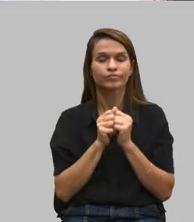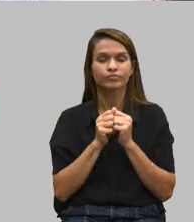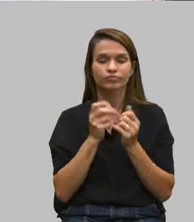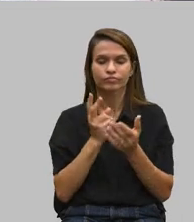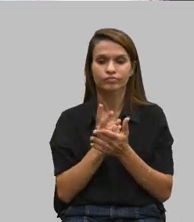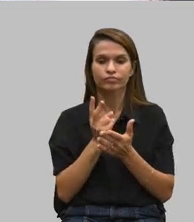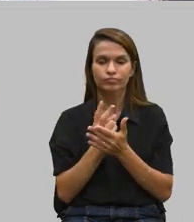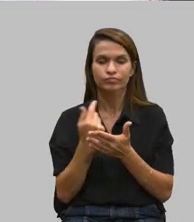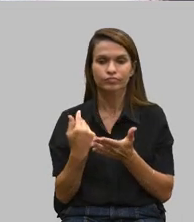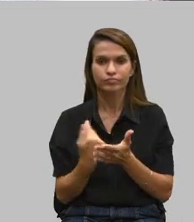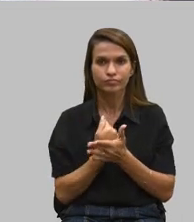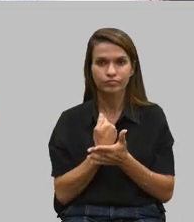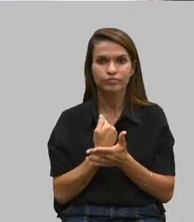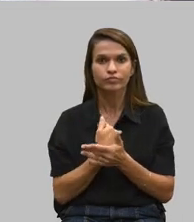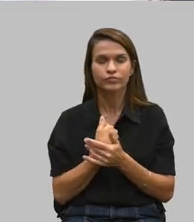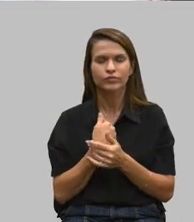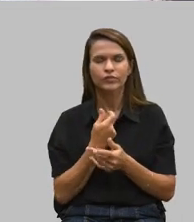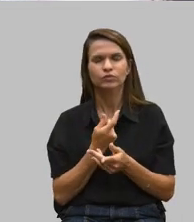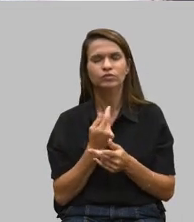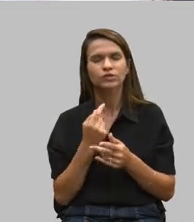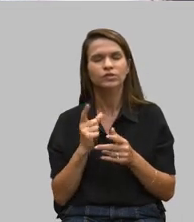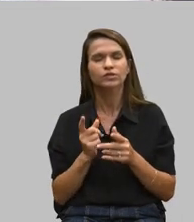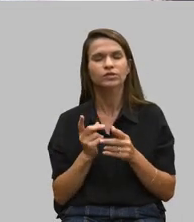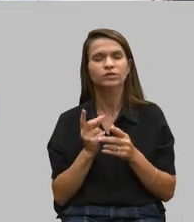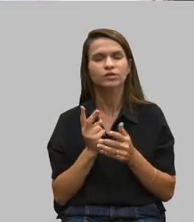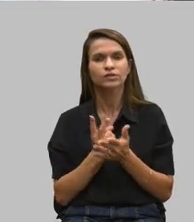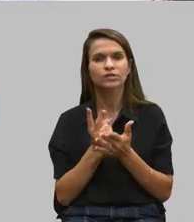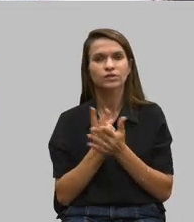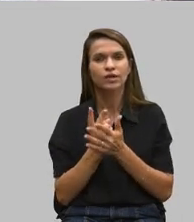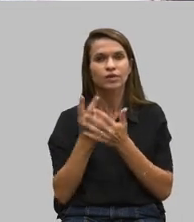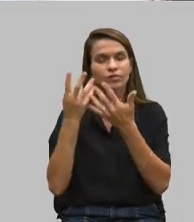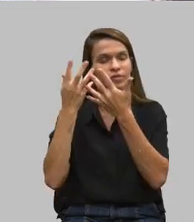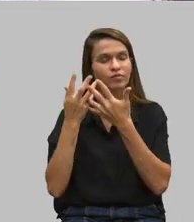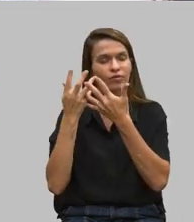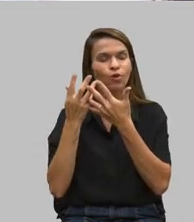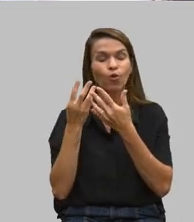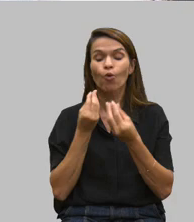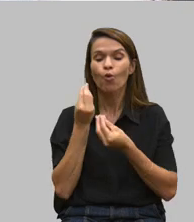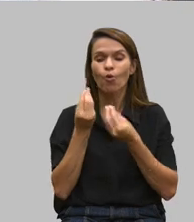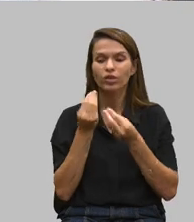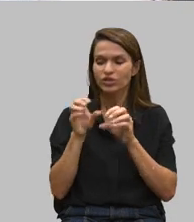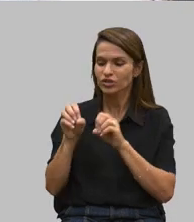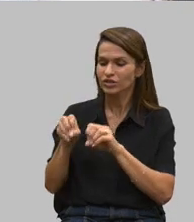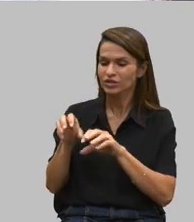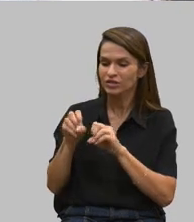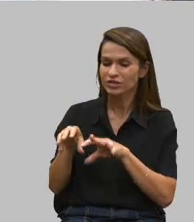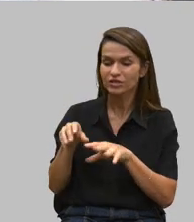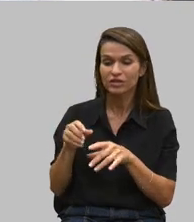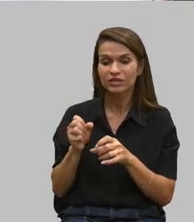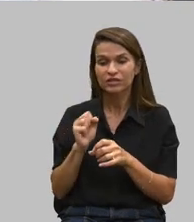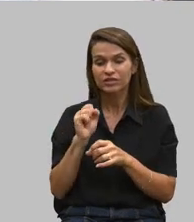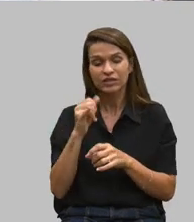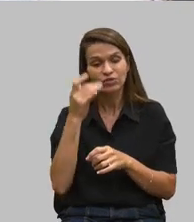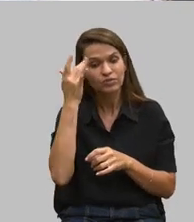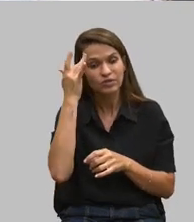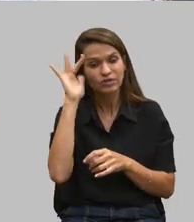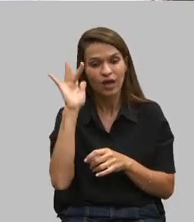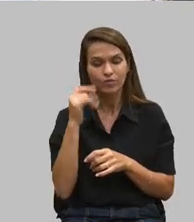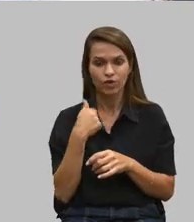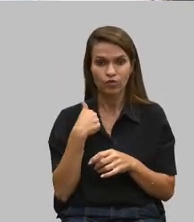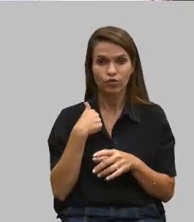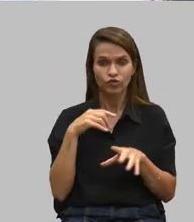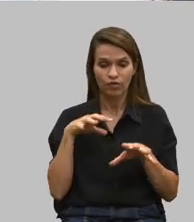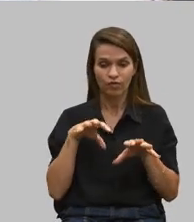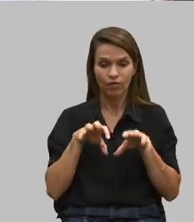secretário que eu sempre me fiz como é que a gente alfabetiza sem saber que a criança lê ou não eu não sei se todos sabem eu sou formado em fon